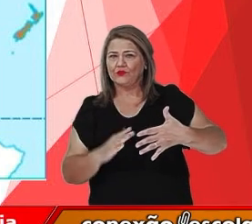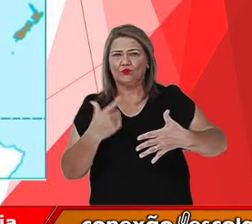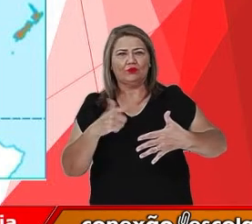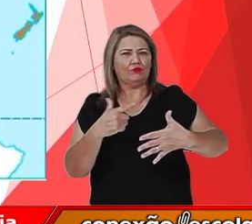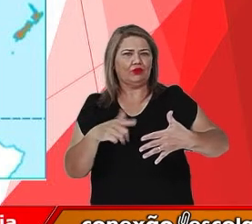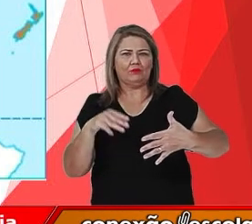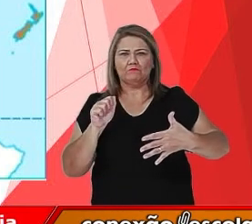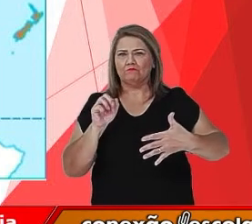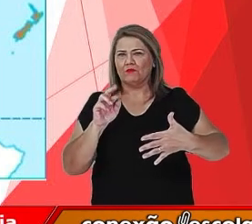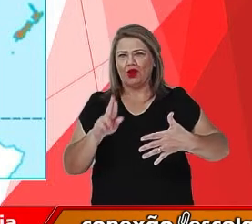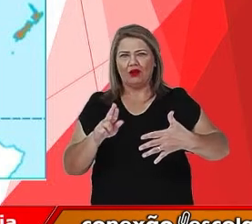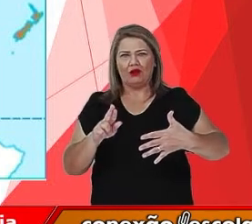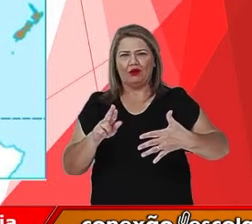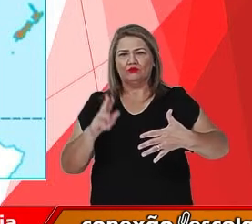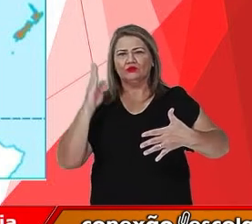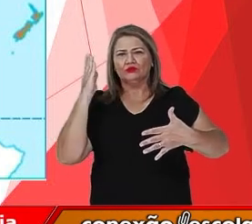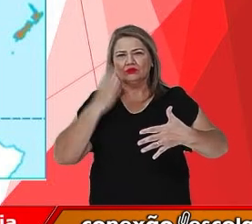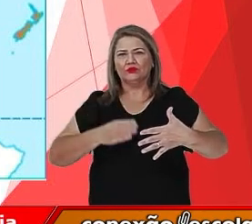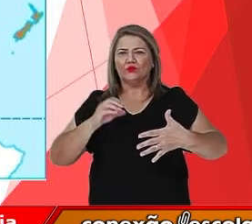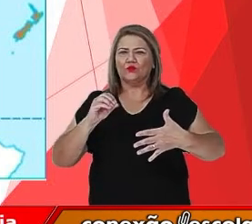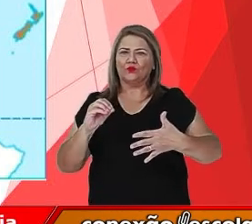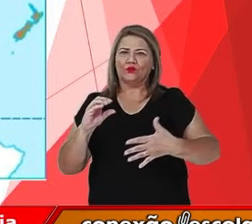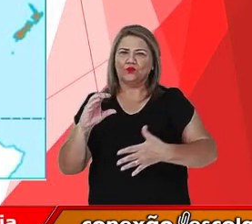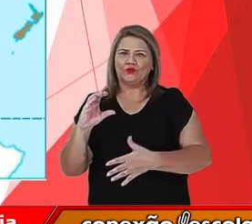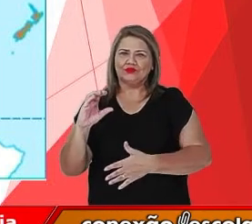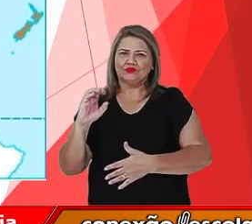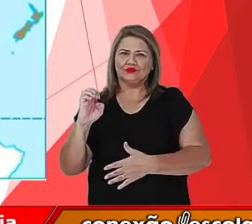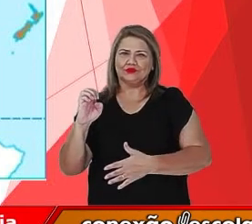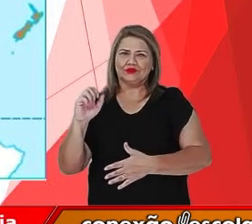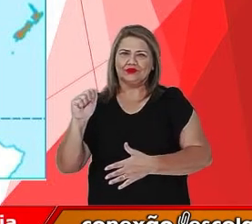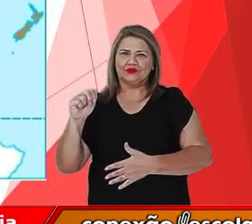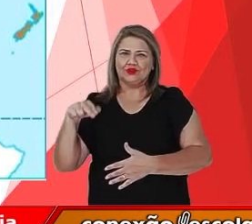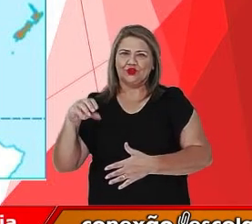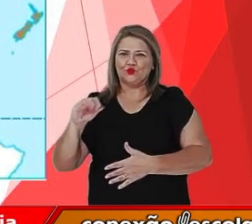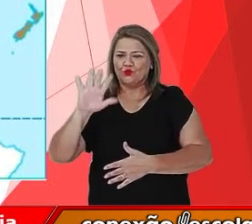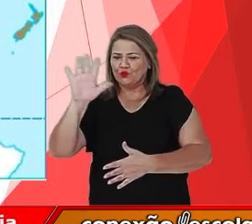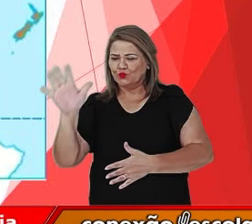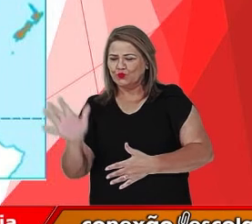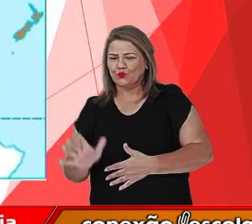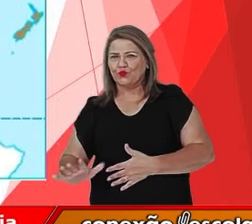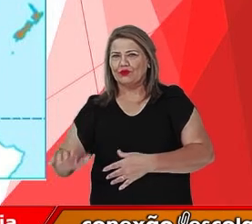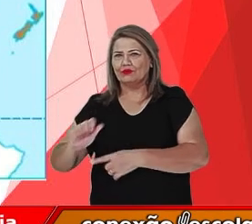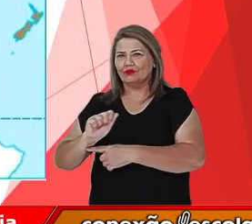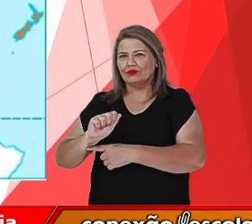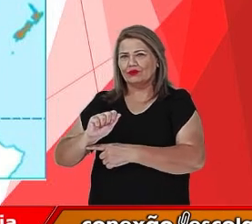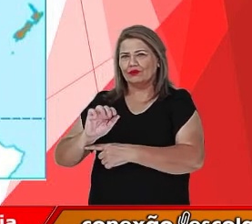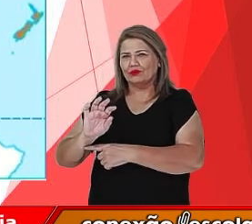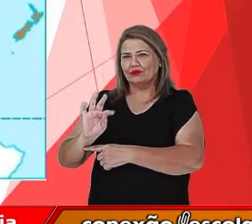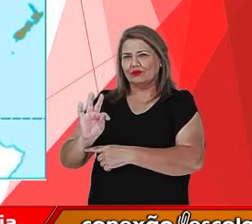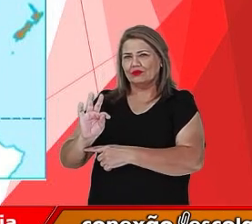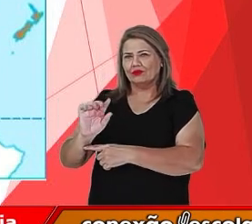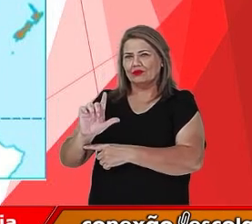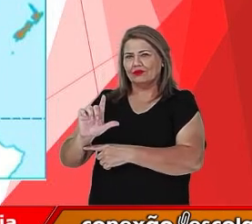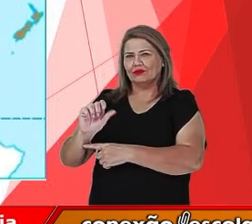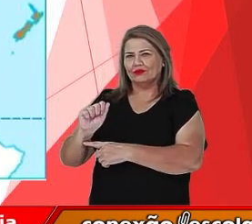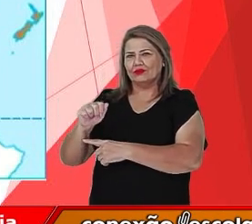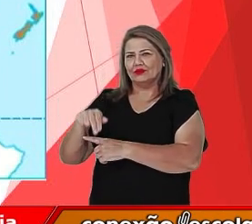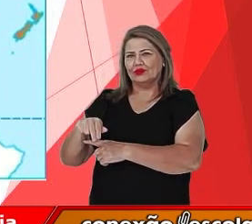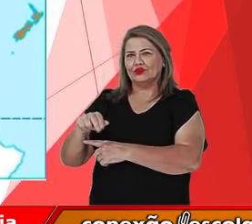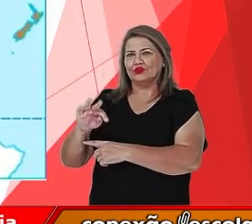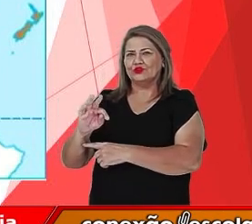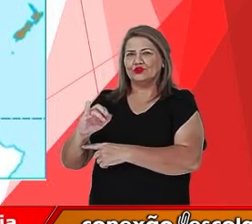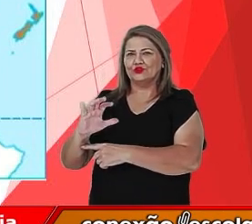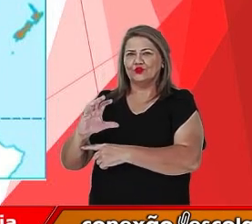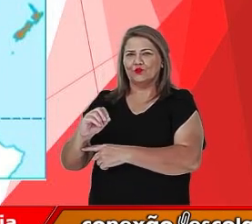banhado diretamente para o oceano, pelo Oceano Atlântico. Então nós não temos